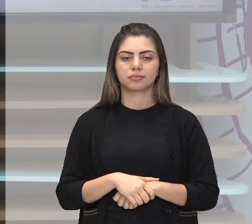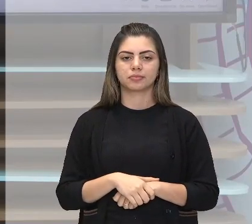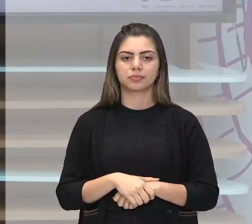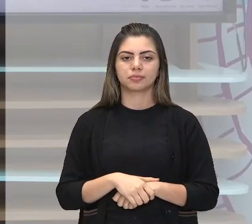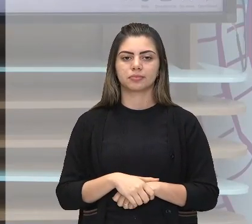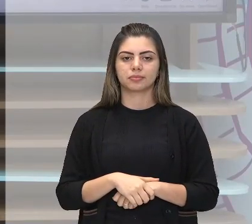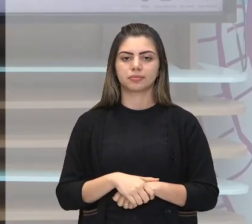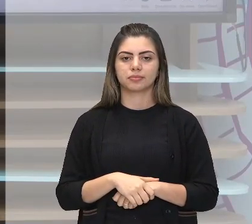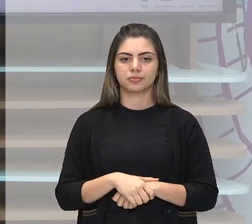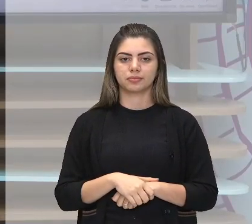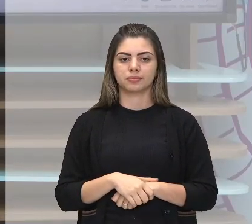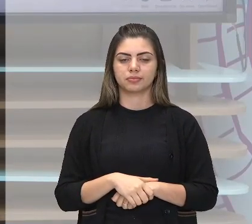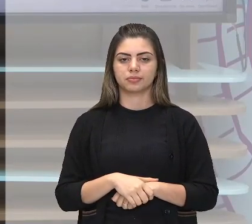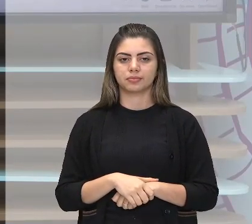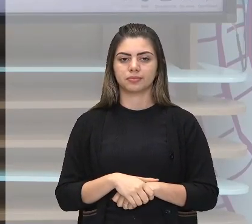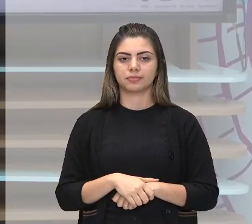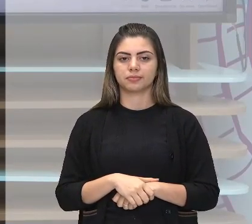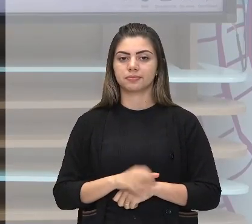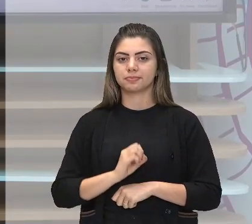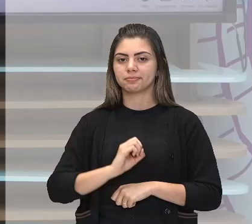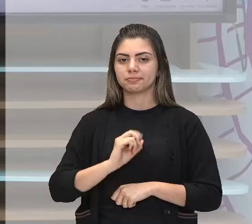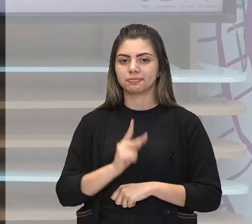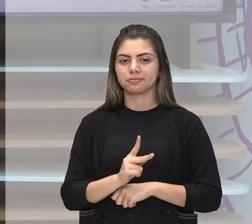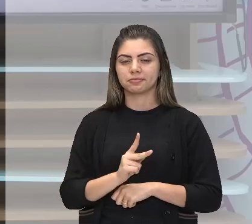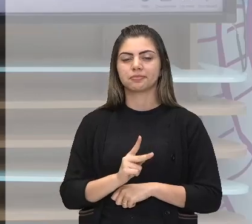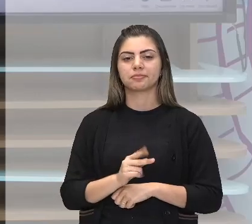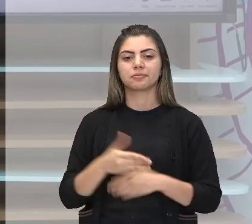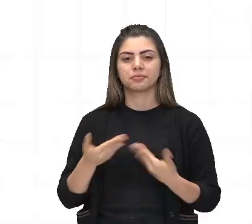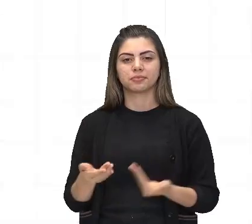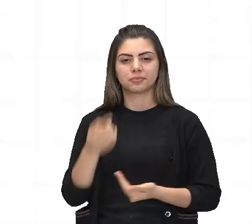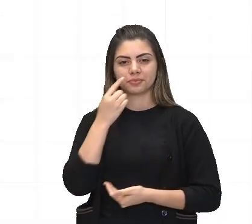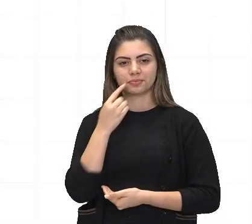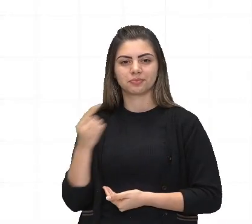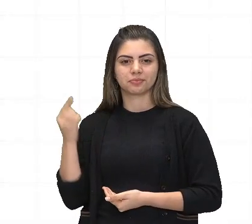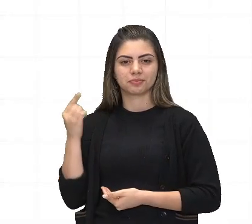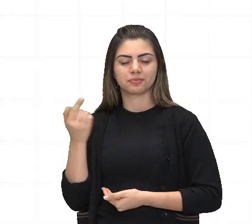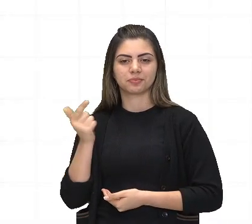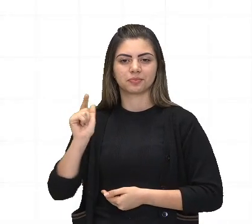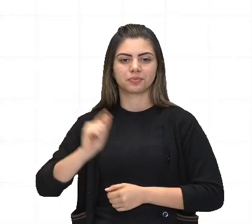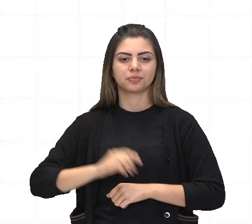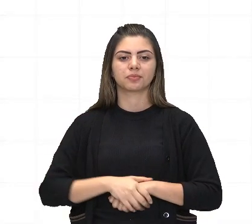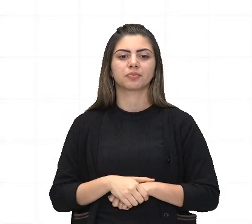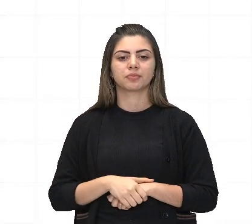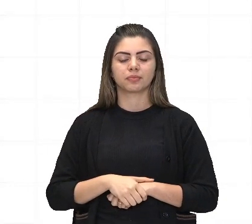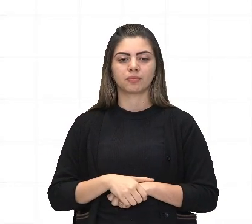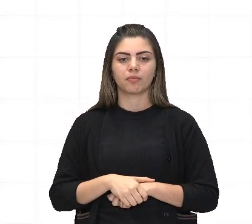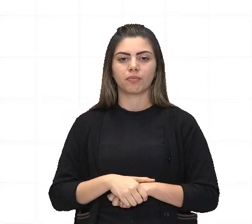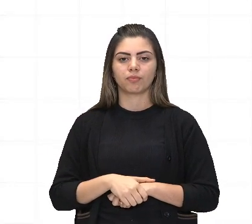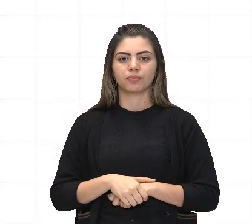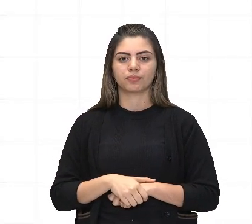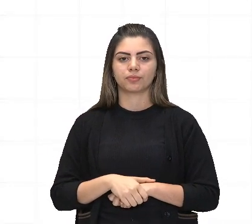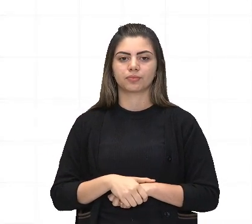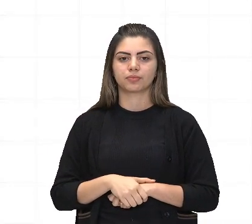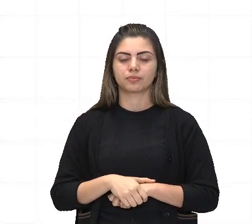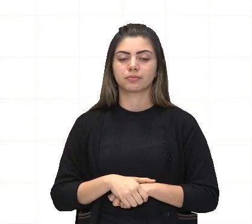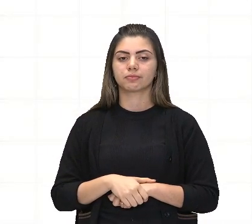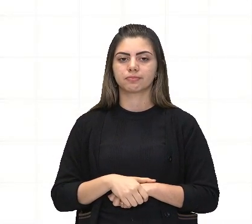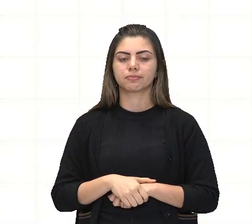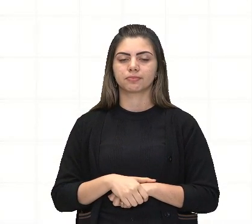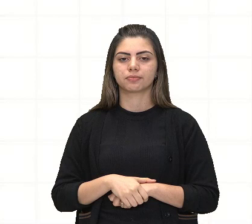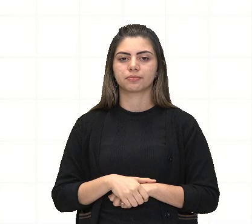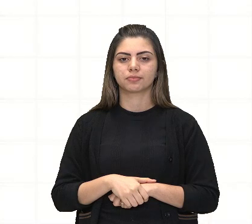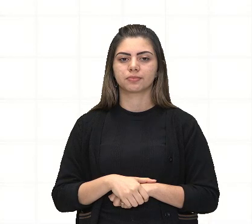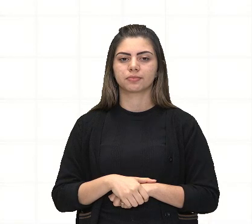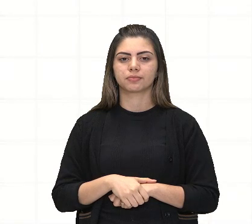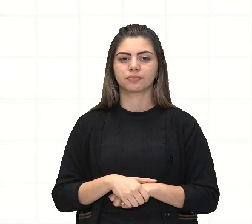proporcionalidade direta. Beleza, meu povo? Então, vamos continuar. Vem comigo aqui, ó. Continuando ainda,